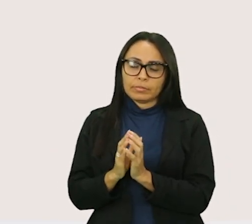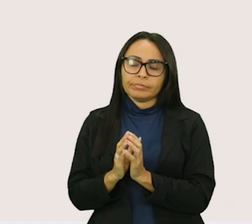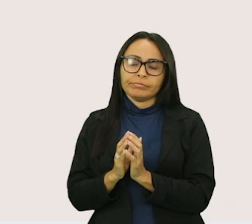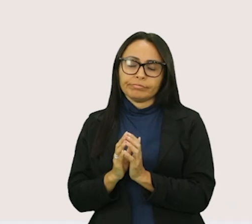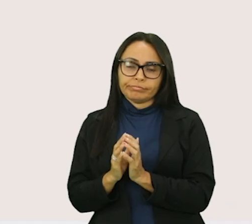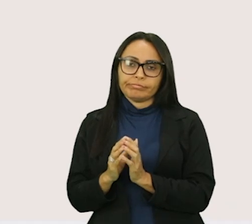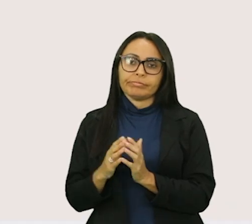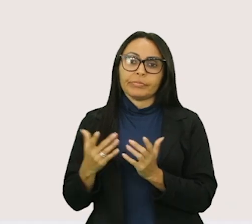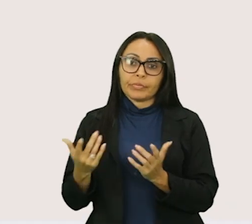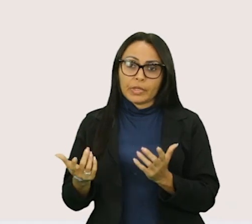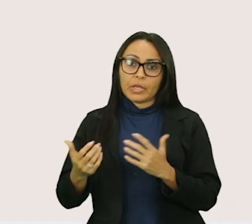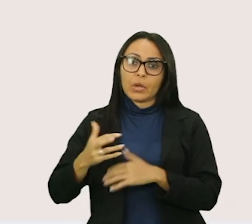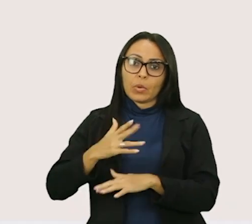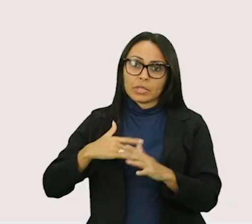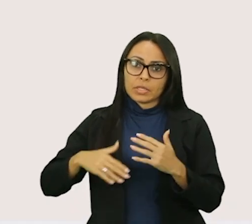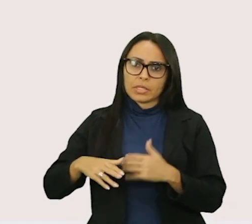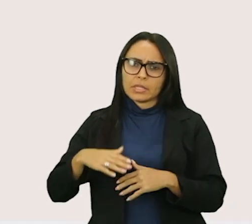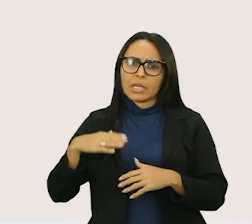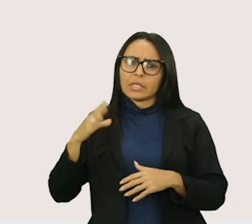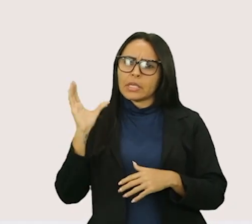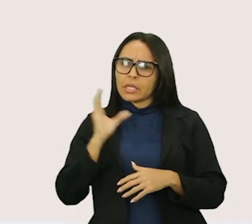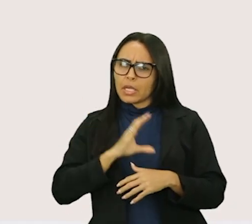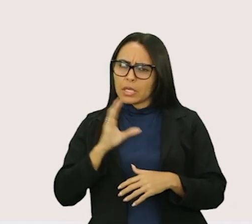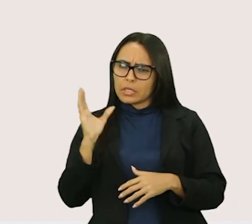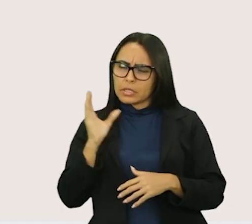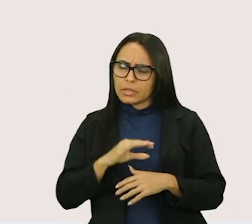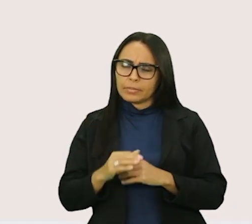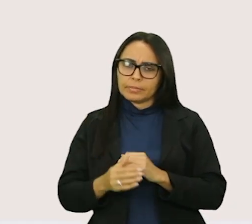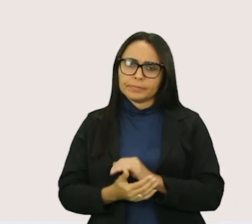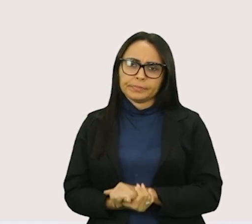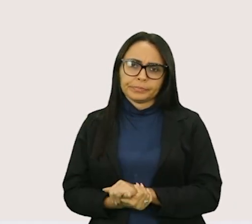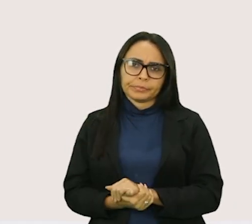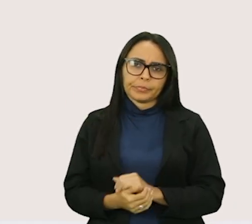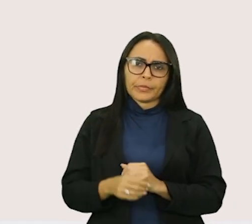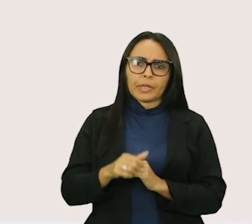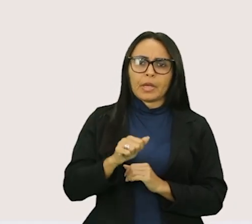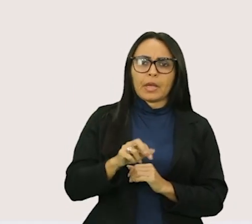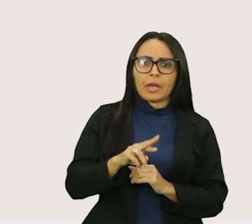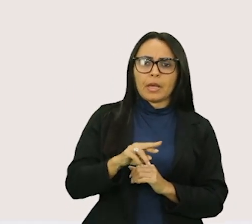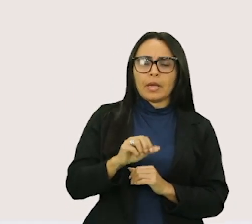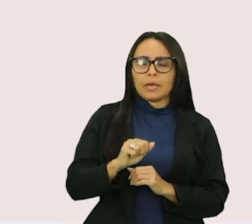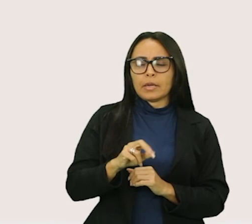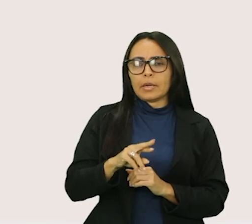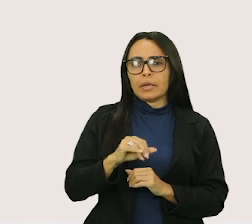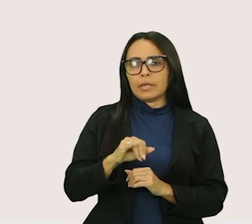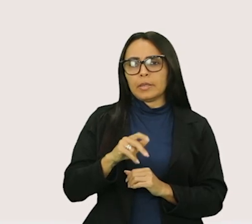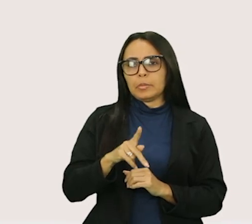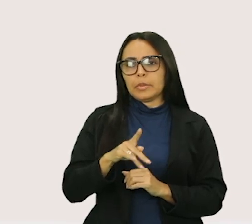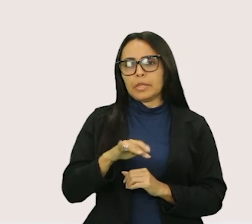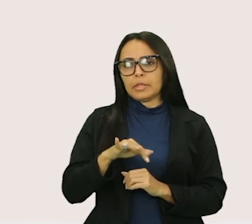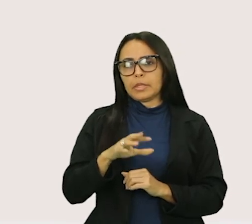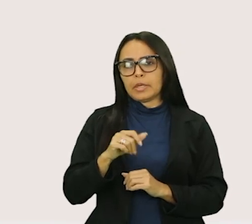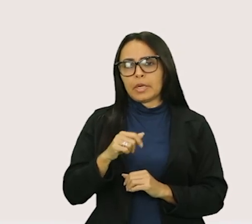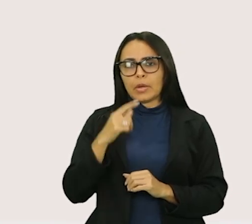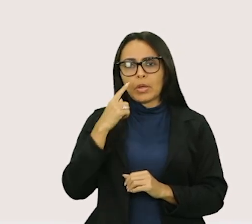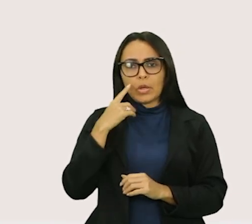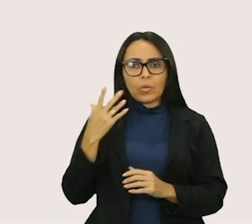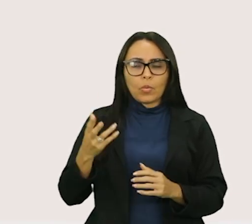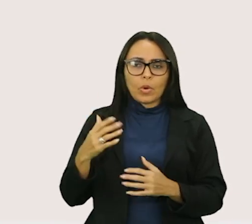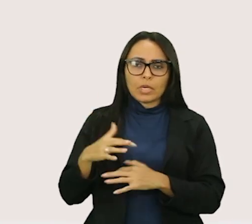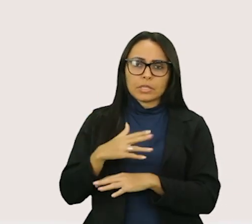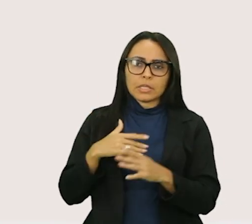uma cidade quente. Sei lá, Araripina é uma cidade quente e seca.